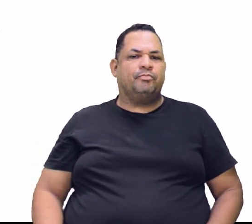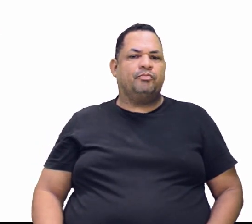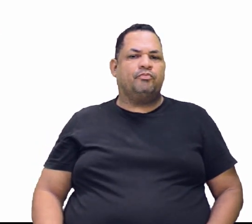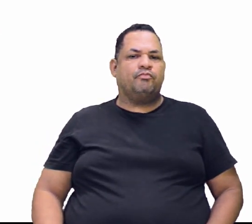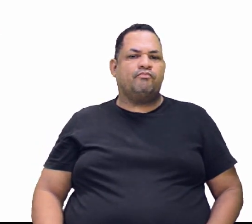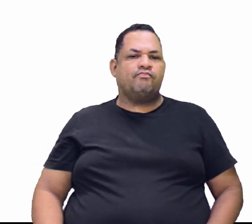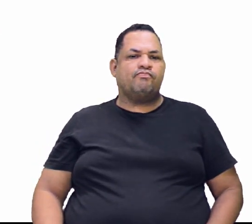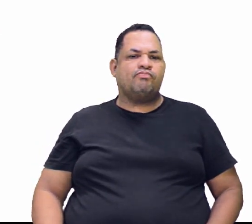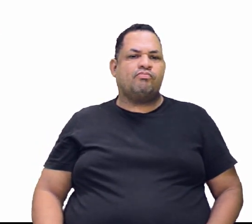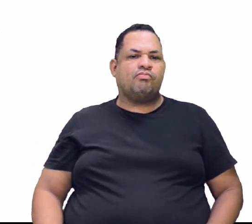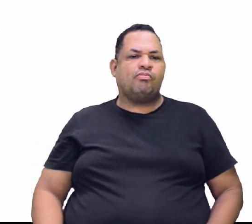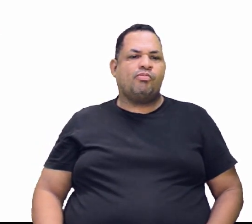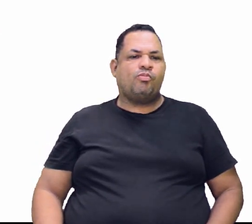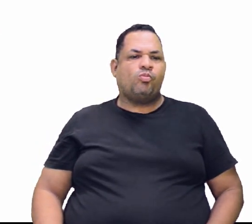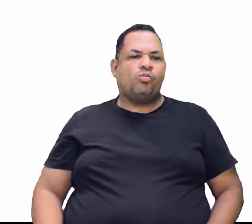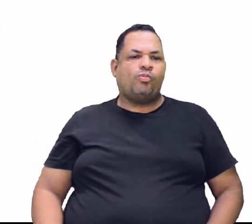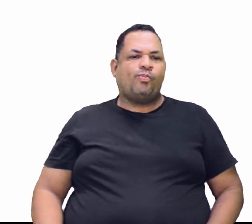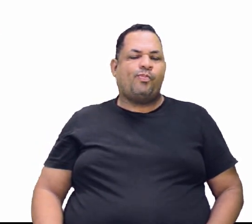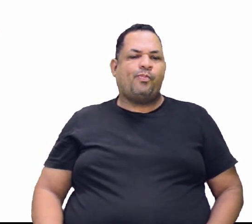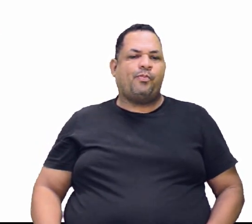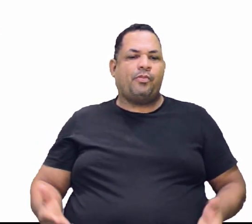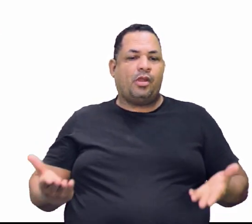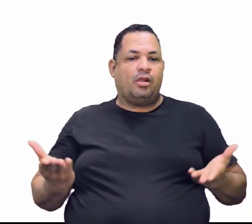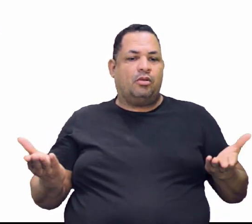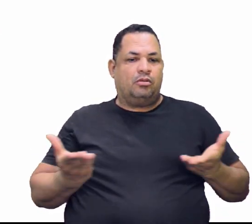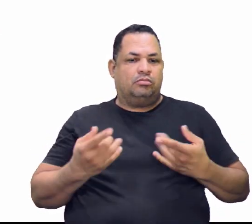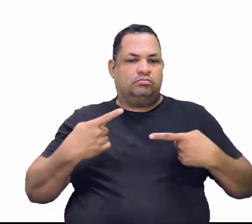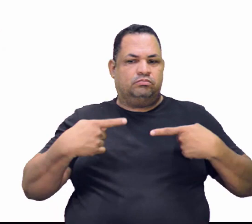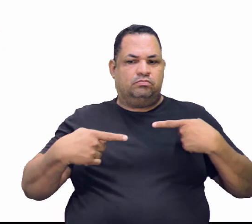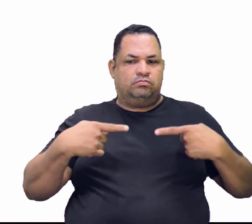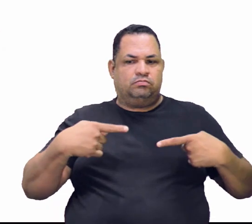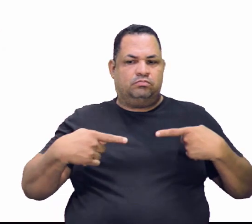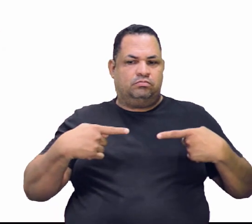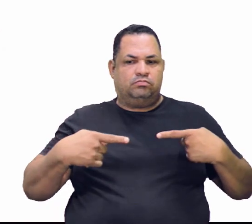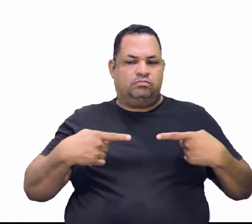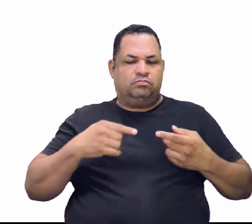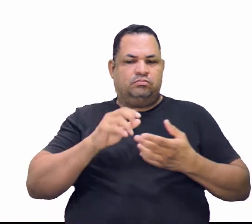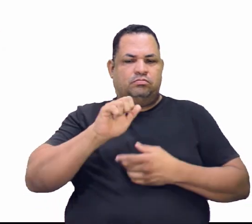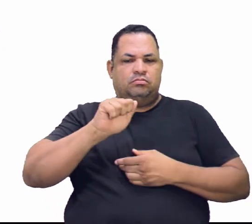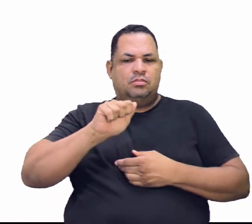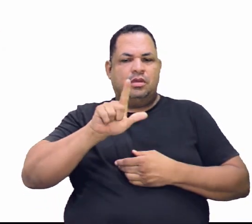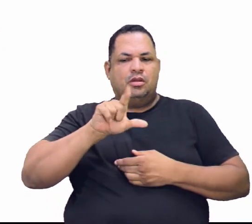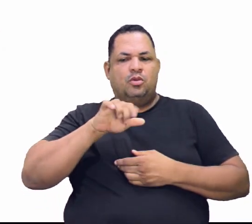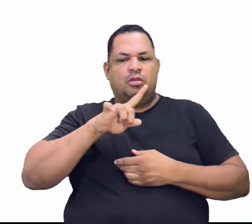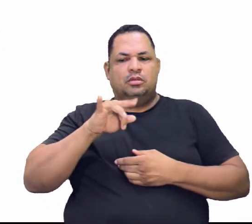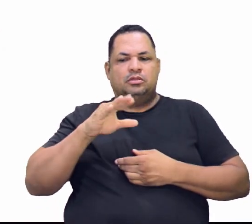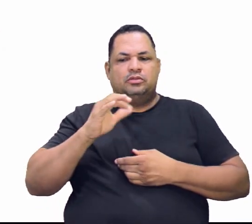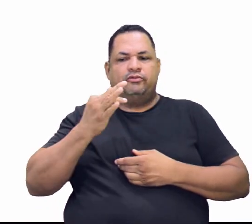o ex-militar, agora político, Aloysio Ferreira.